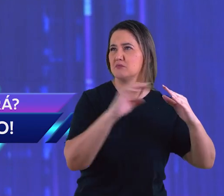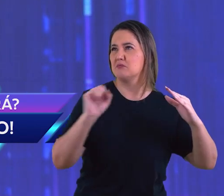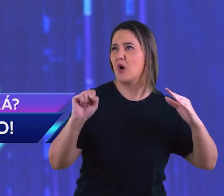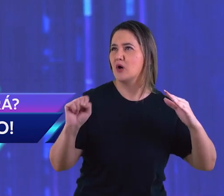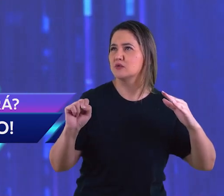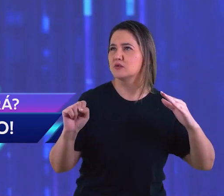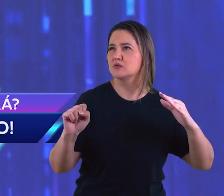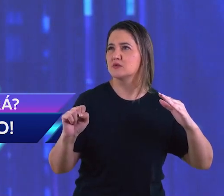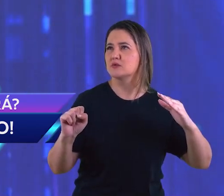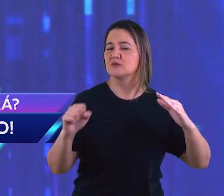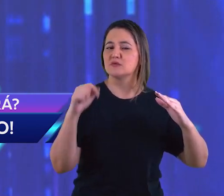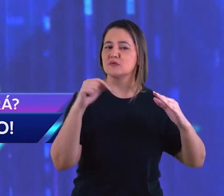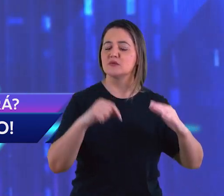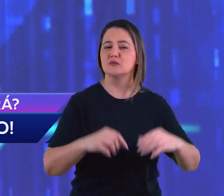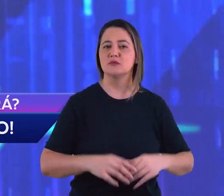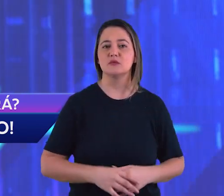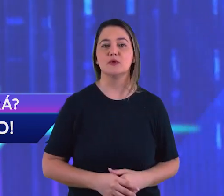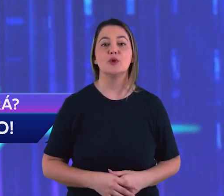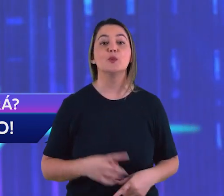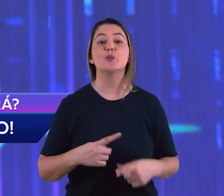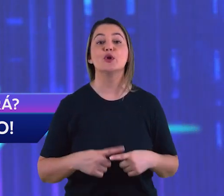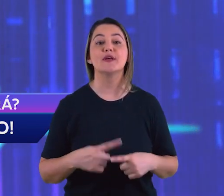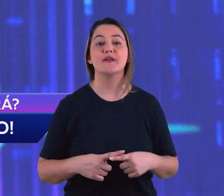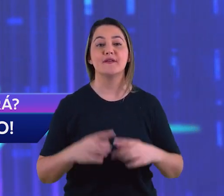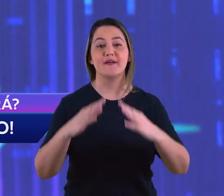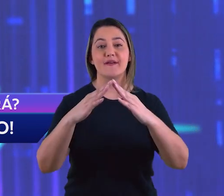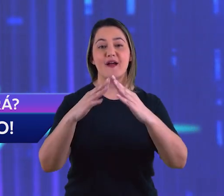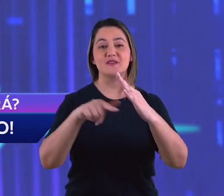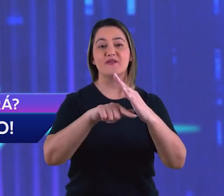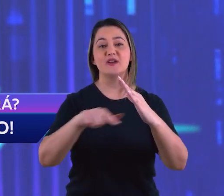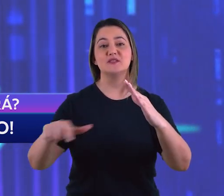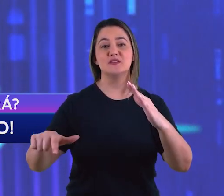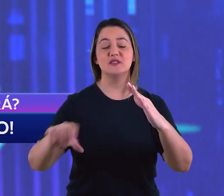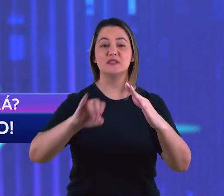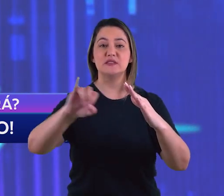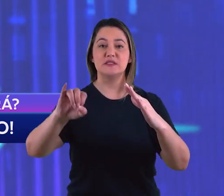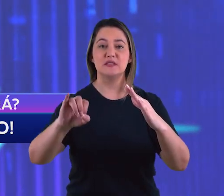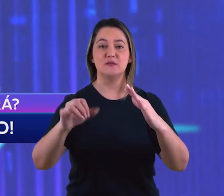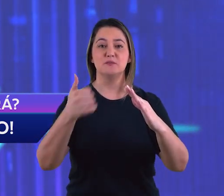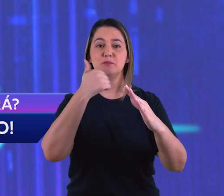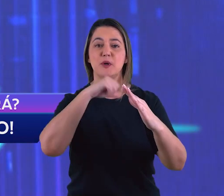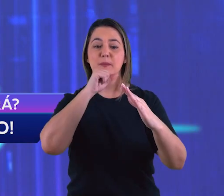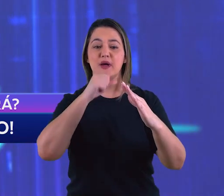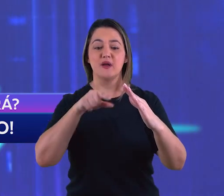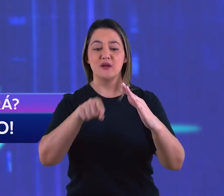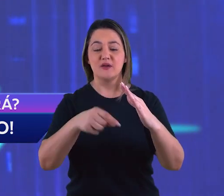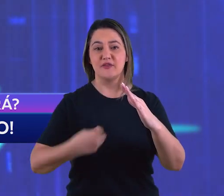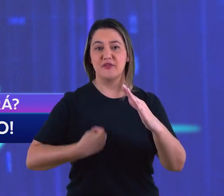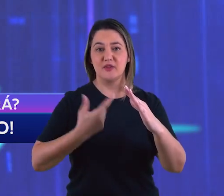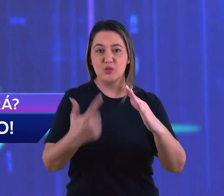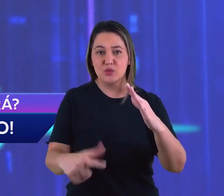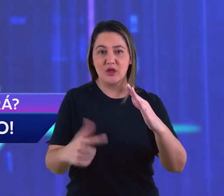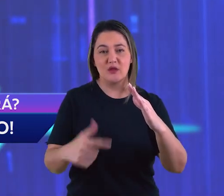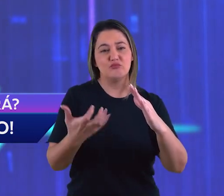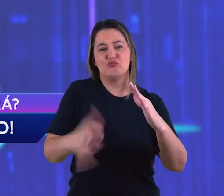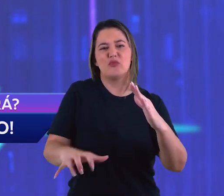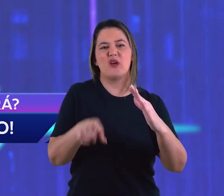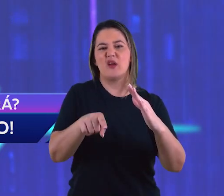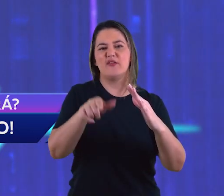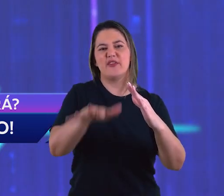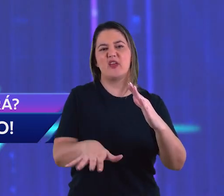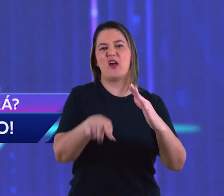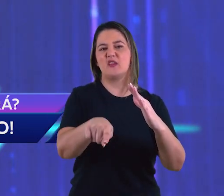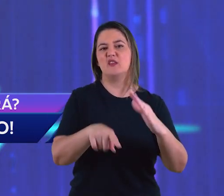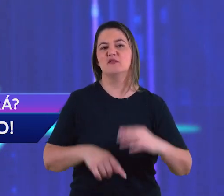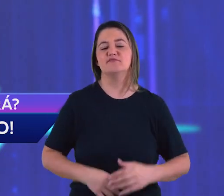da vizinha? Para aquela menina, aquela casa não tinha nenhum sentido sem a presença